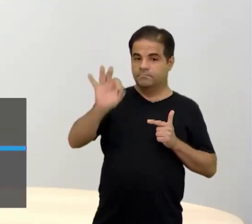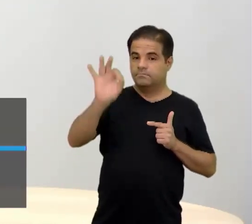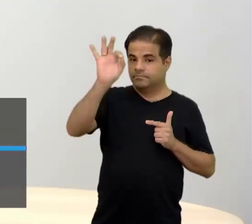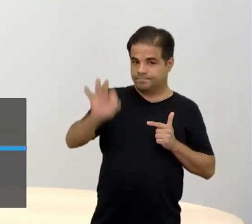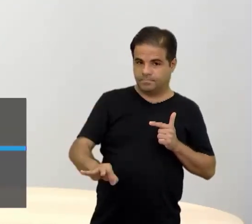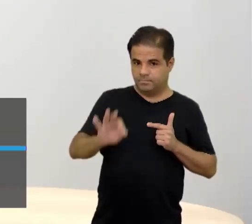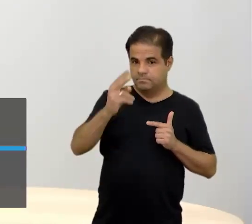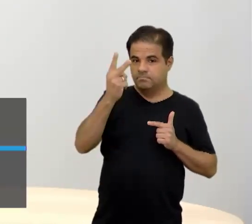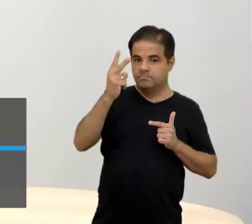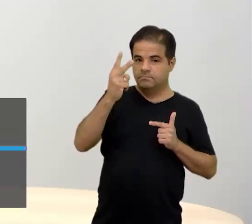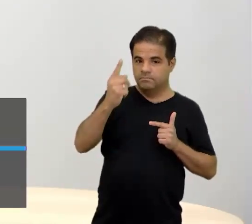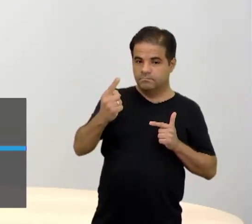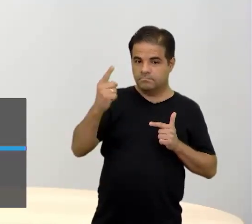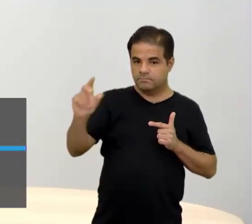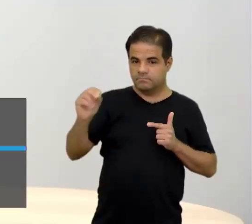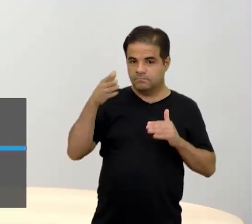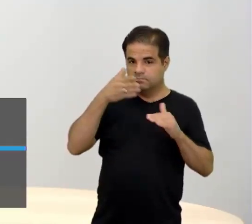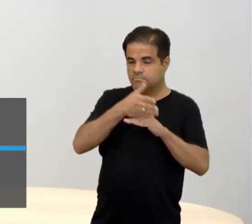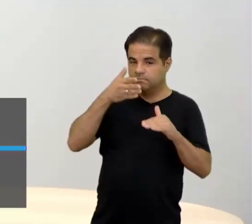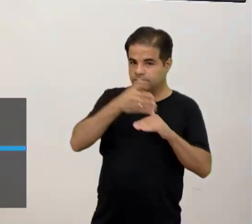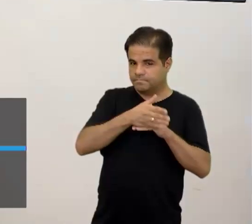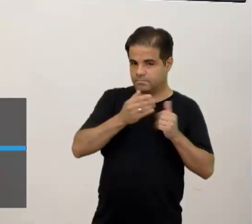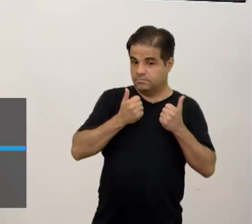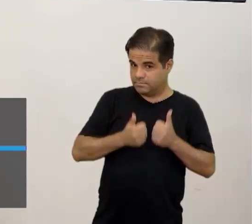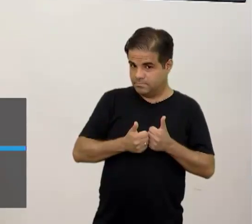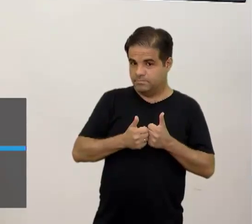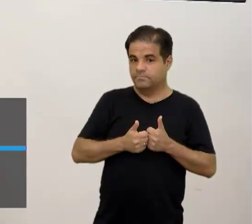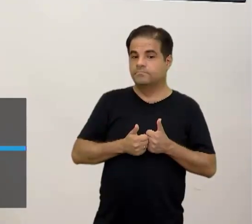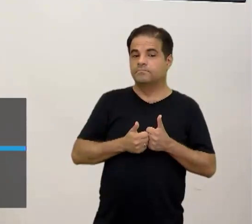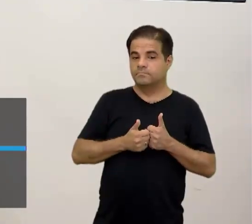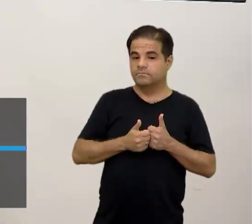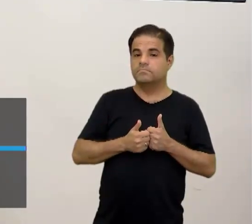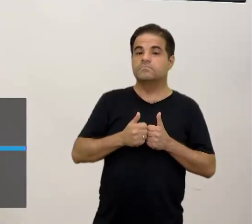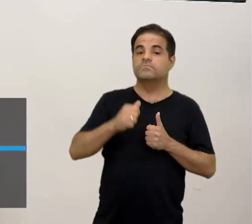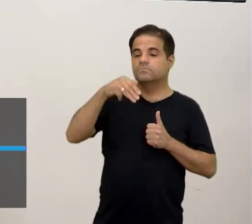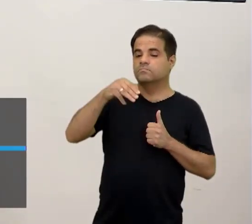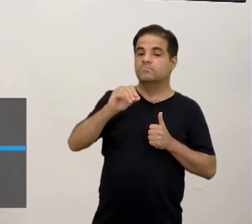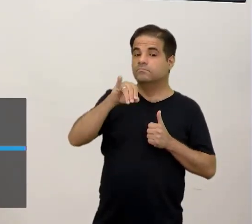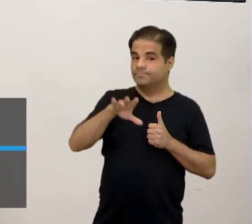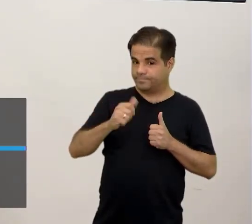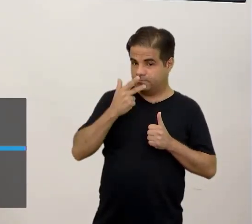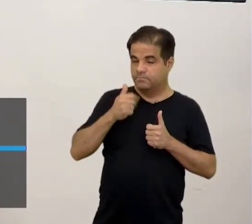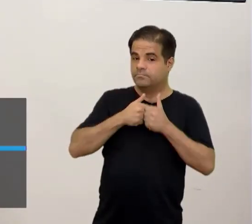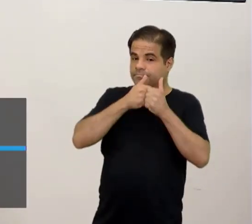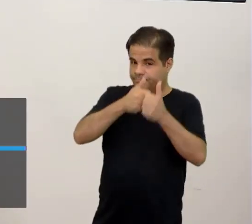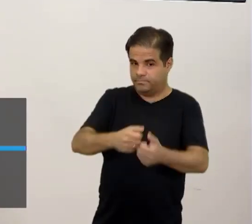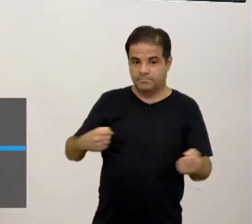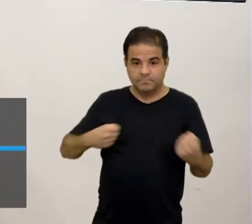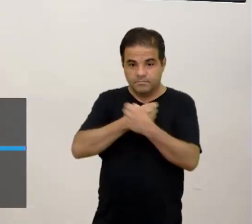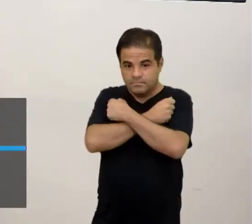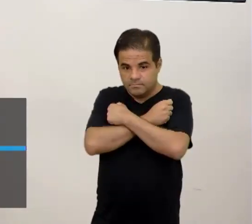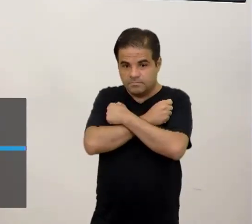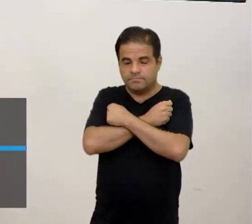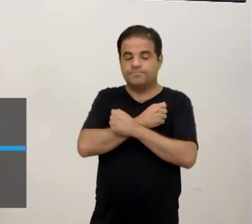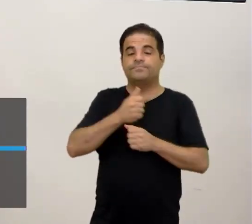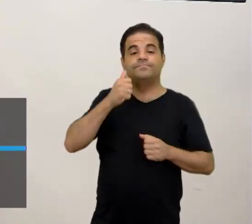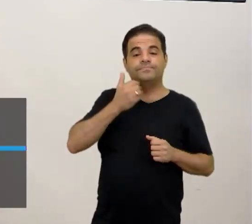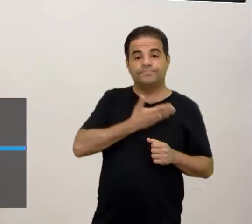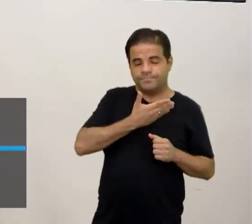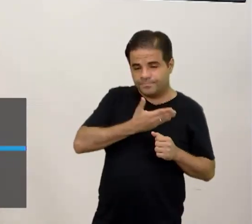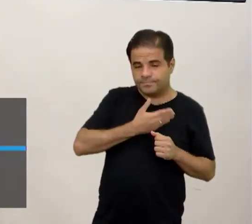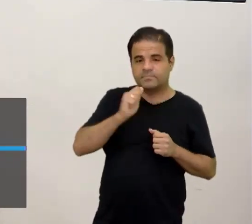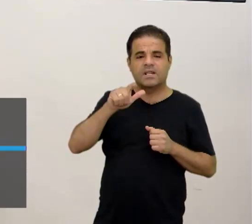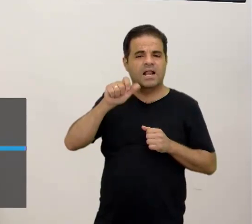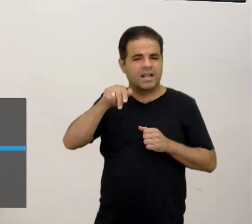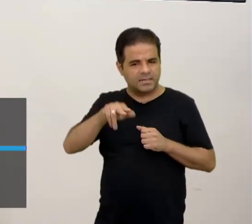de 210 participantes. Boa. Aqui, o Moisés está falando, tô acompanhando aqui, manda um abraço para minha amiga Lana